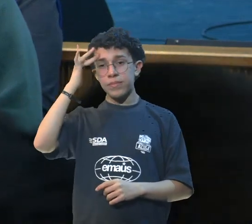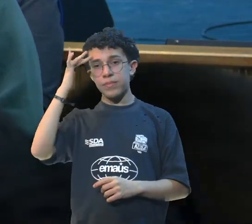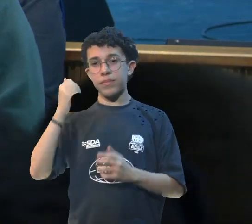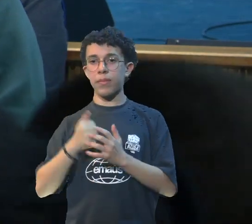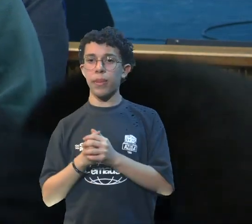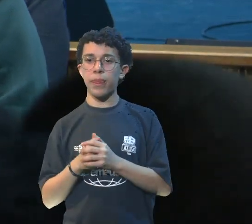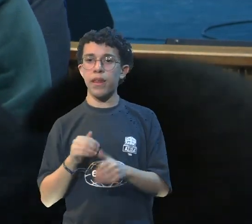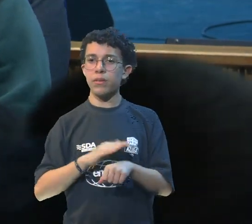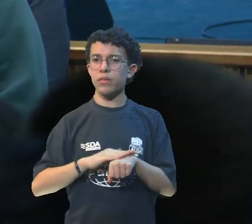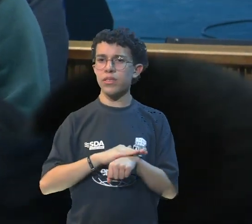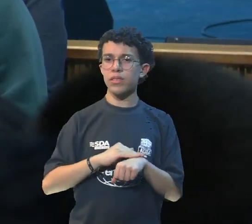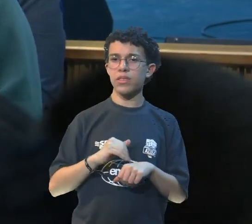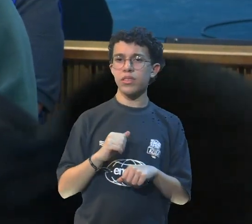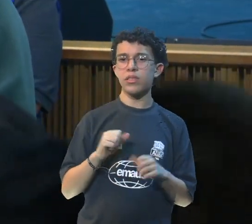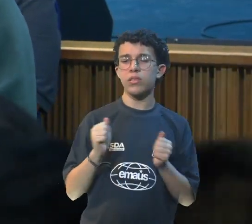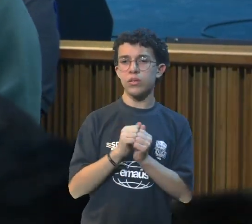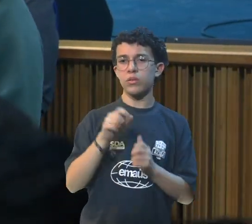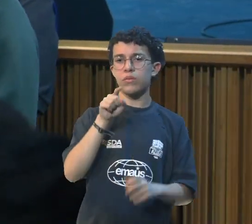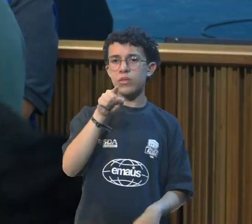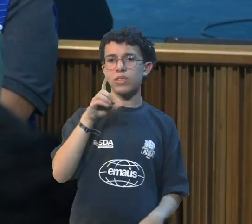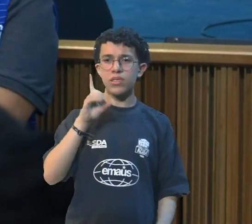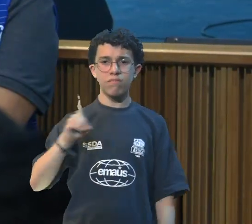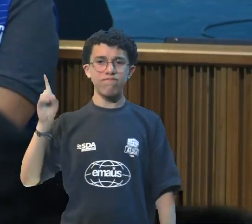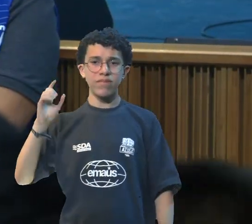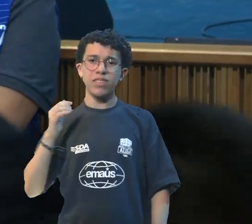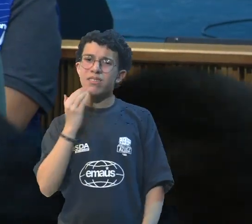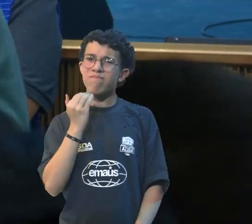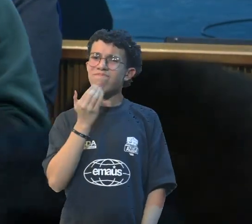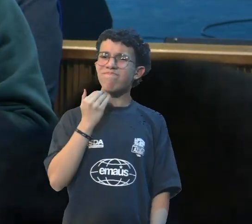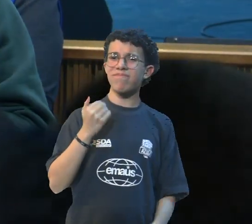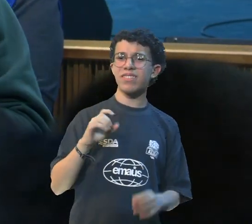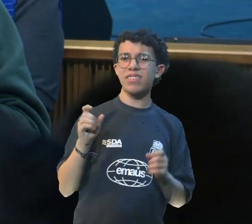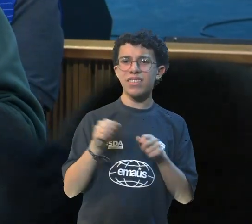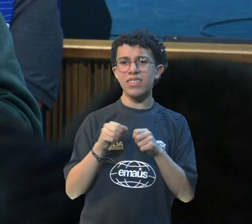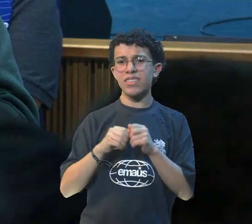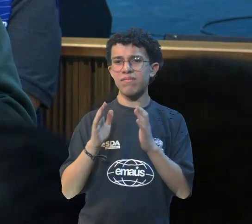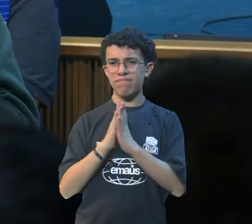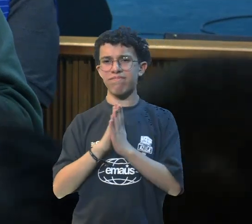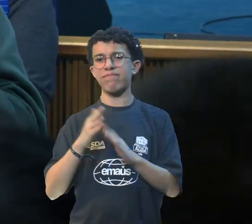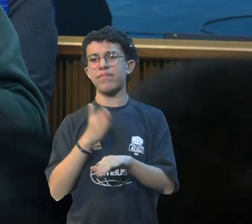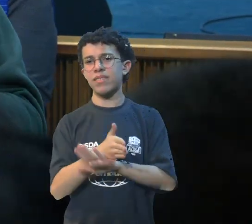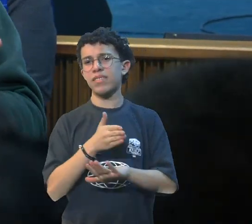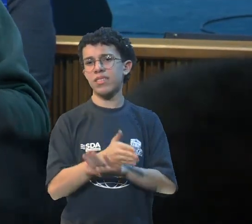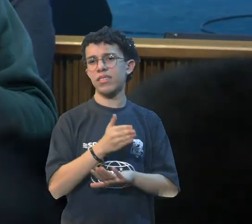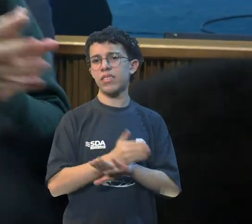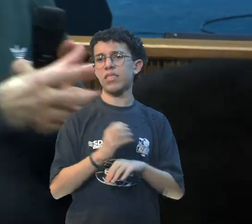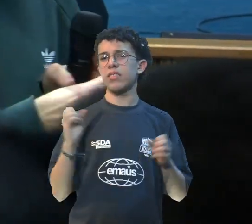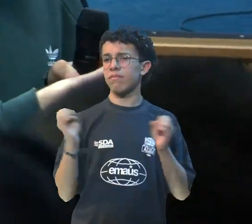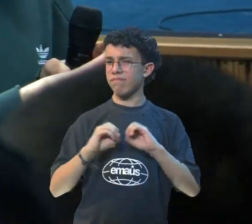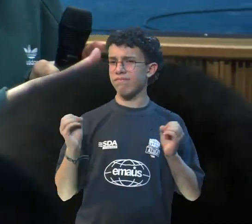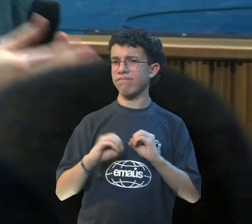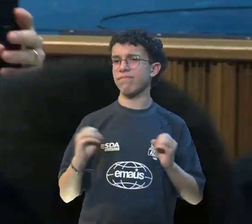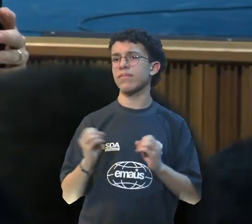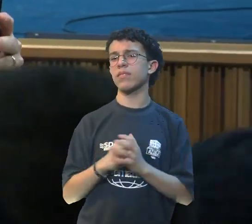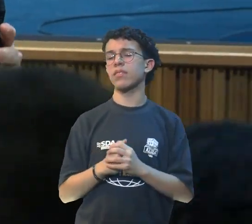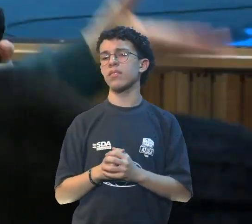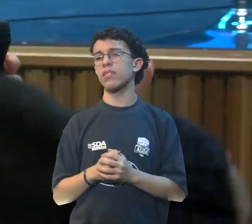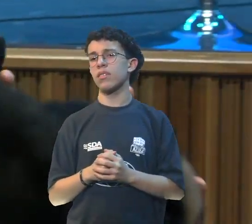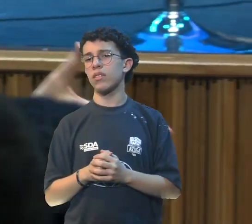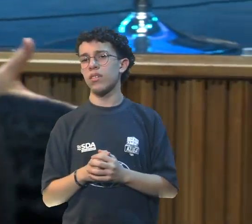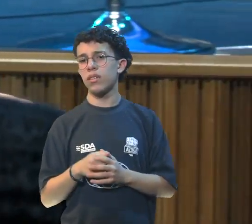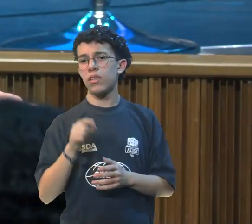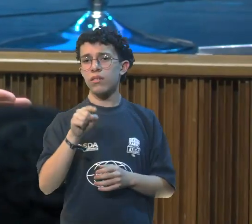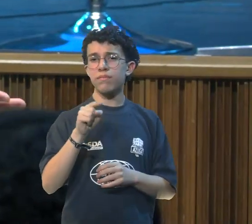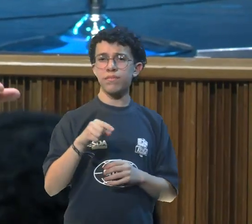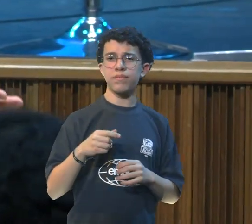Tá certo? Não adianta fazer oração e não participar dessas coisas. E eu não ganho nada com você participando disso. É você que